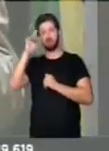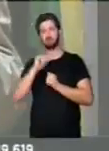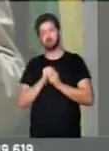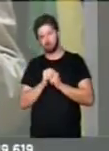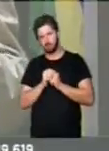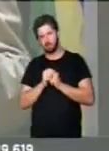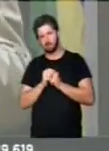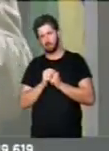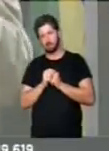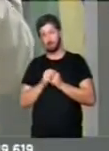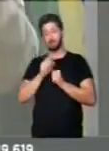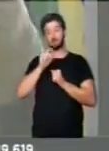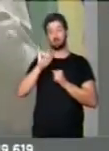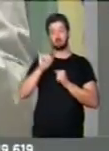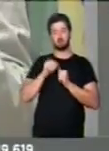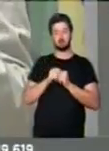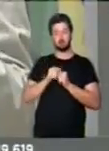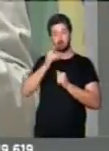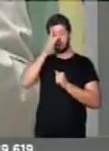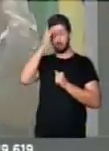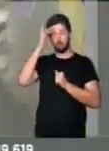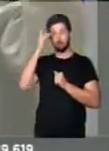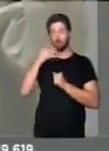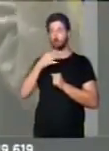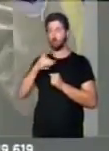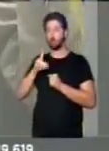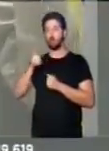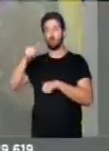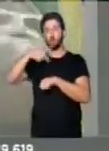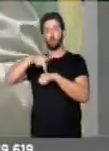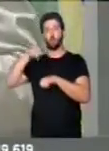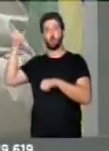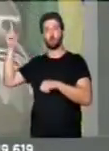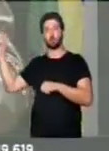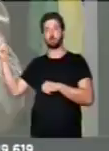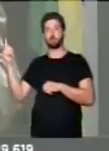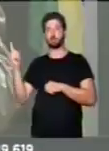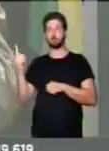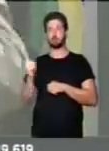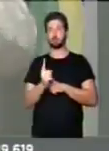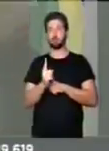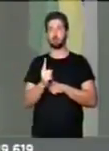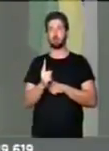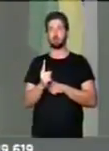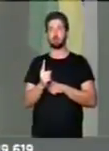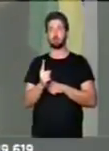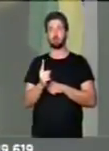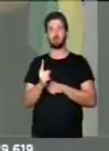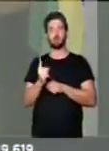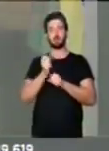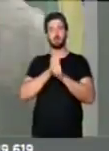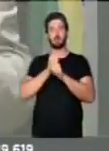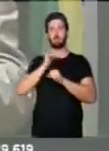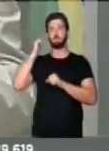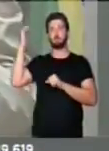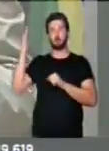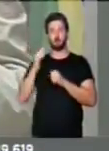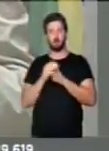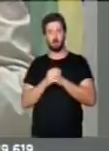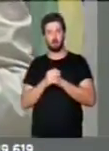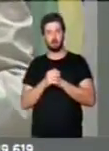Imagine se um desavisado chega do estrangeiro aqui, tendo passado alguns anos